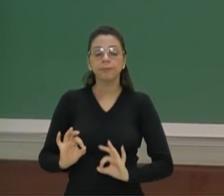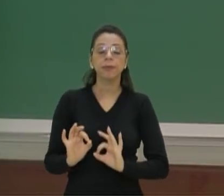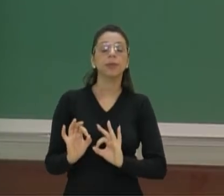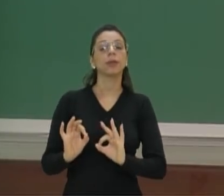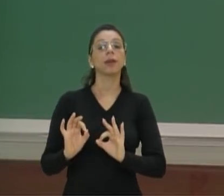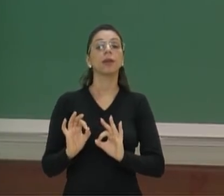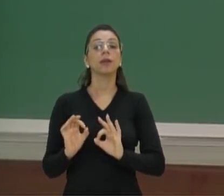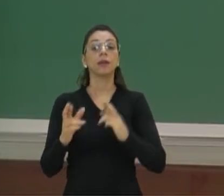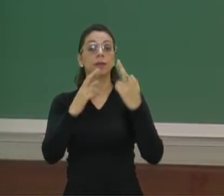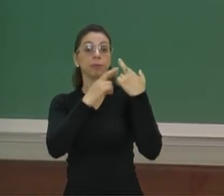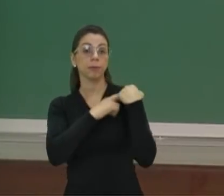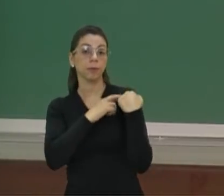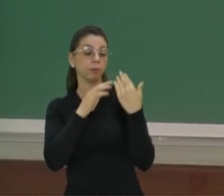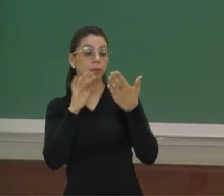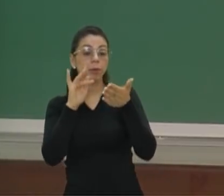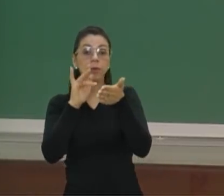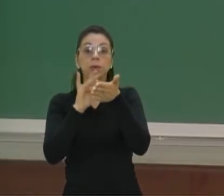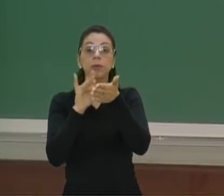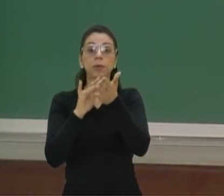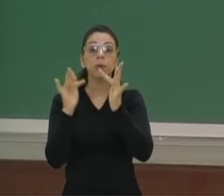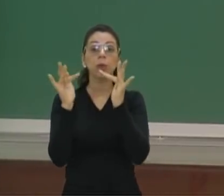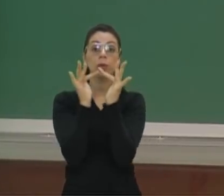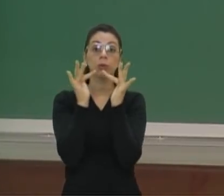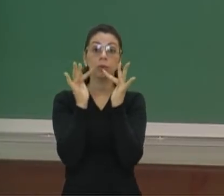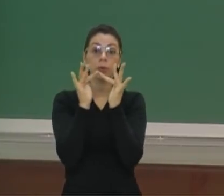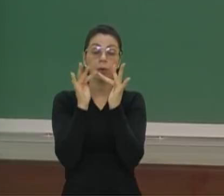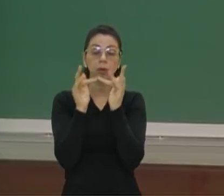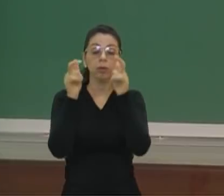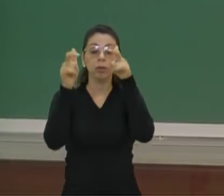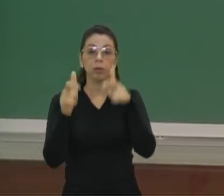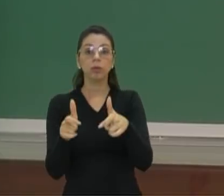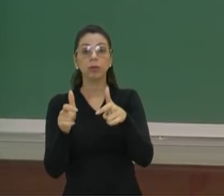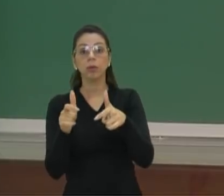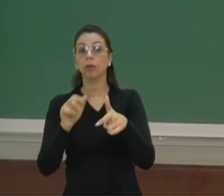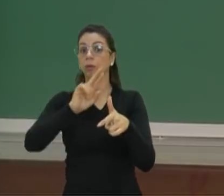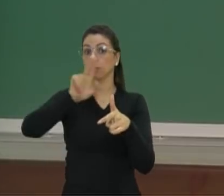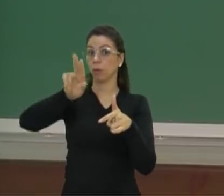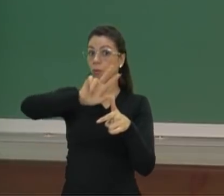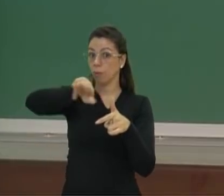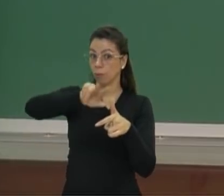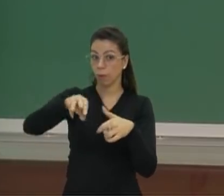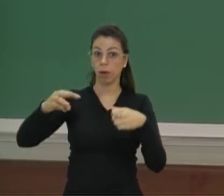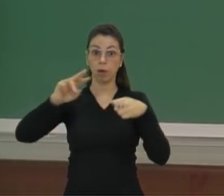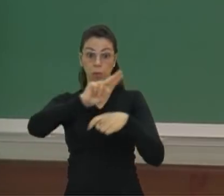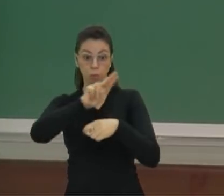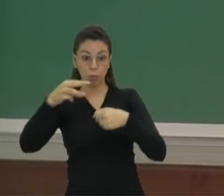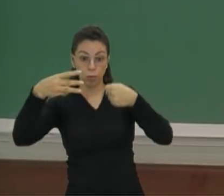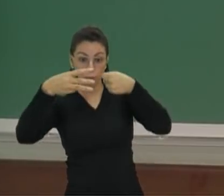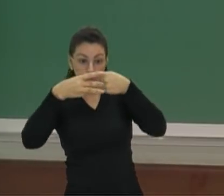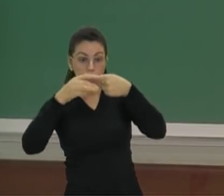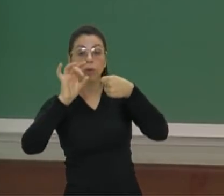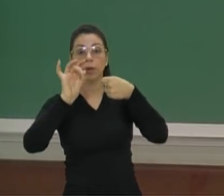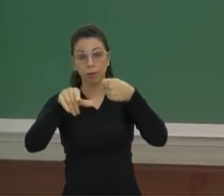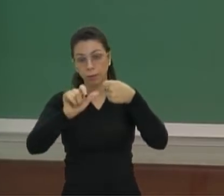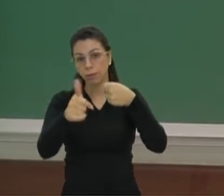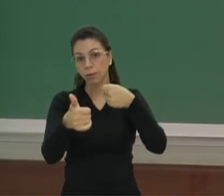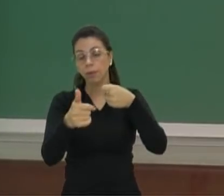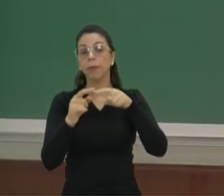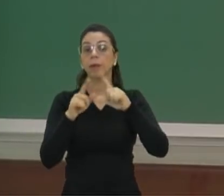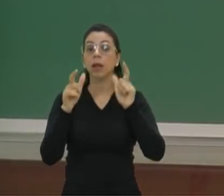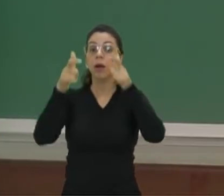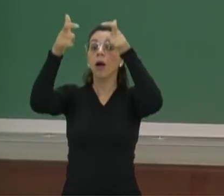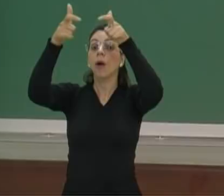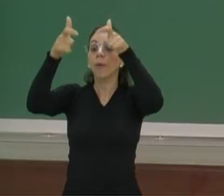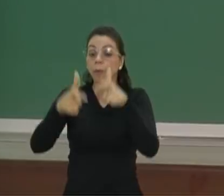tato, ficam em que parte do nosso corpo? Então não é para contar o nome da célula, todas são células sensíveis. Eu quero